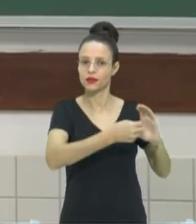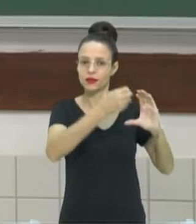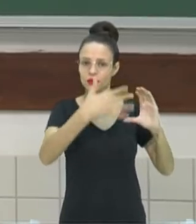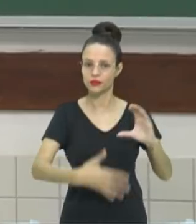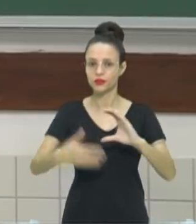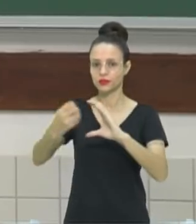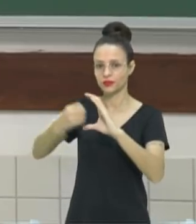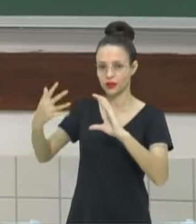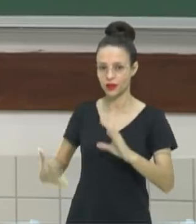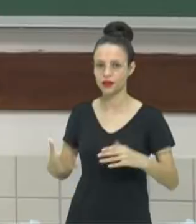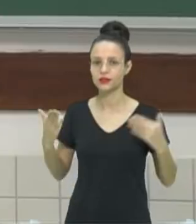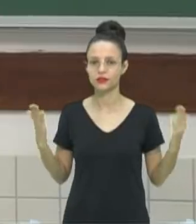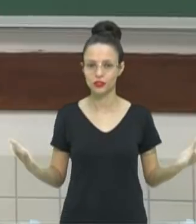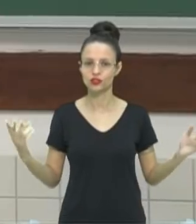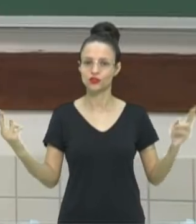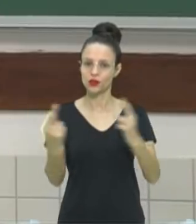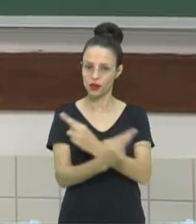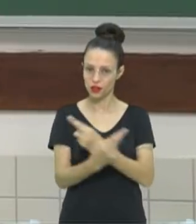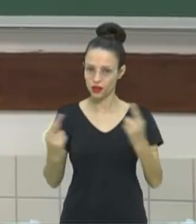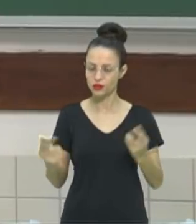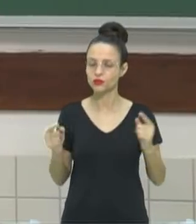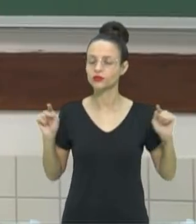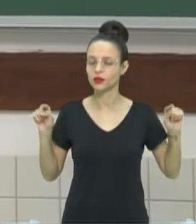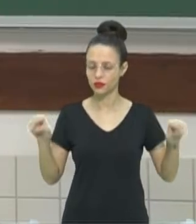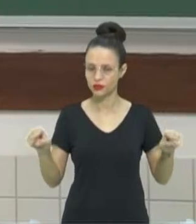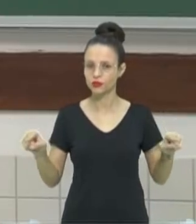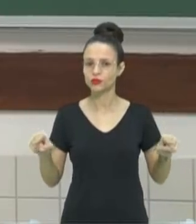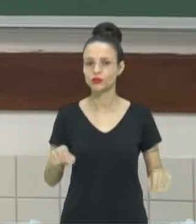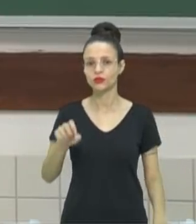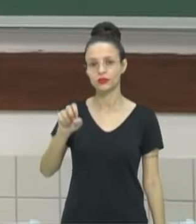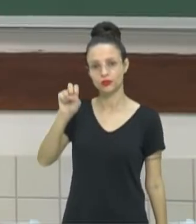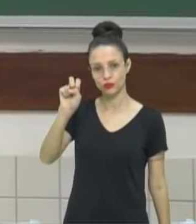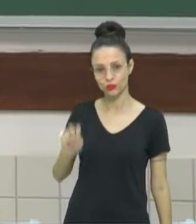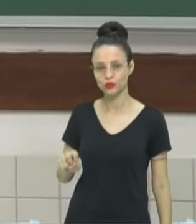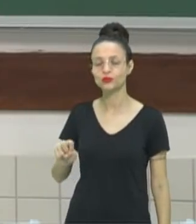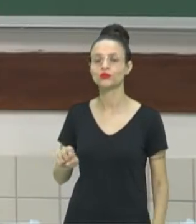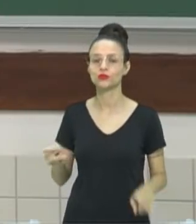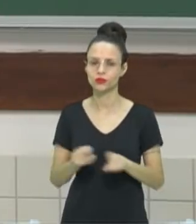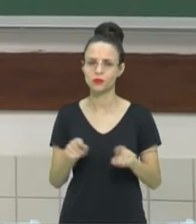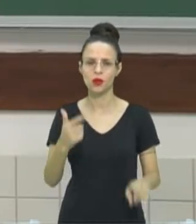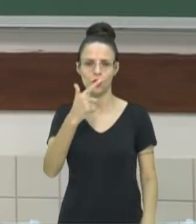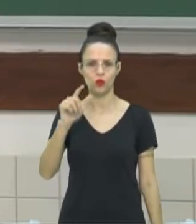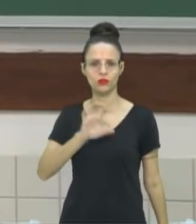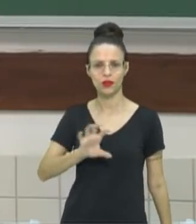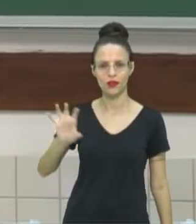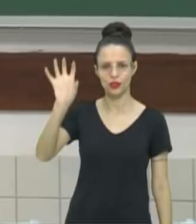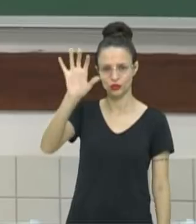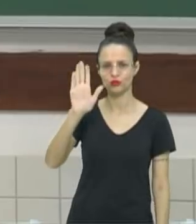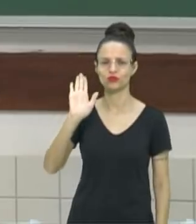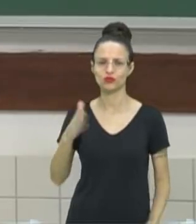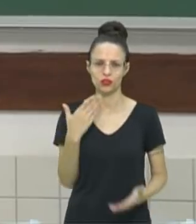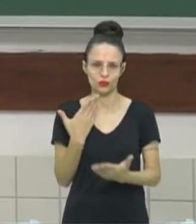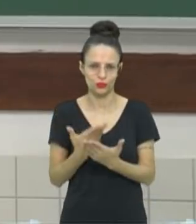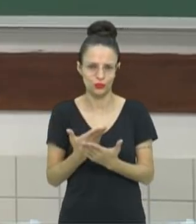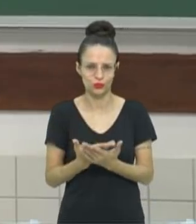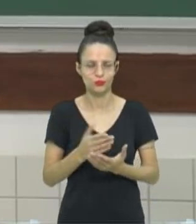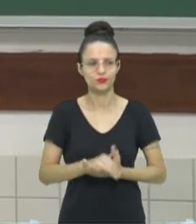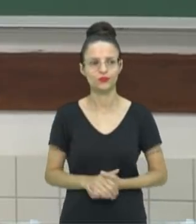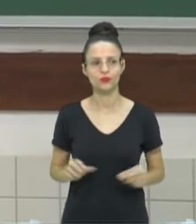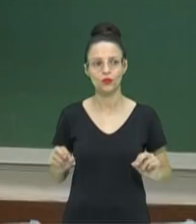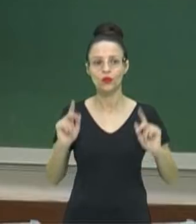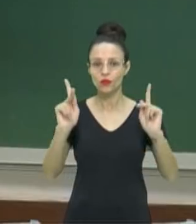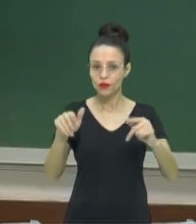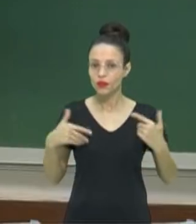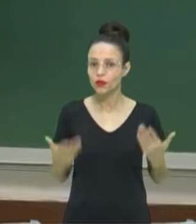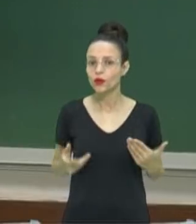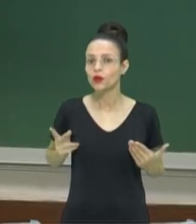características relacionadas à policultura e à monocultura na região sul e em outras regiões que a gente já estudou, ok? E aí, continuando